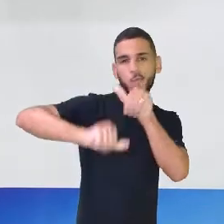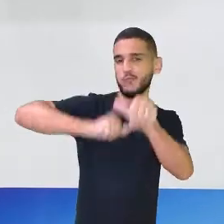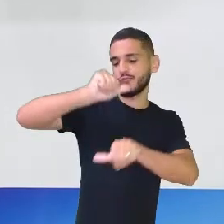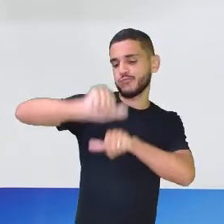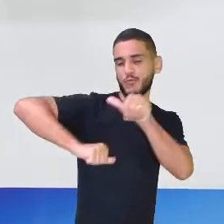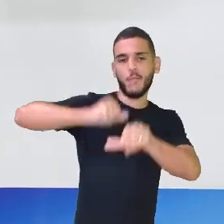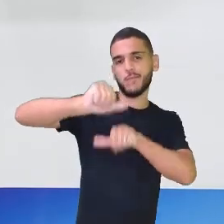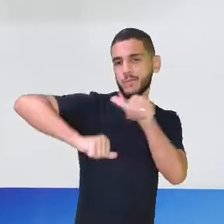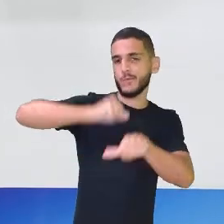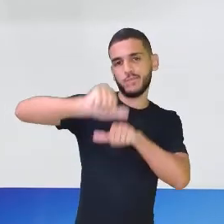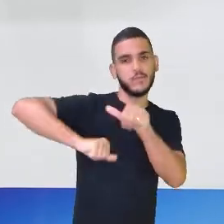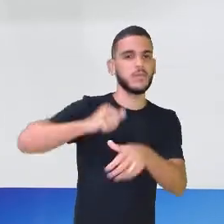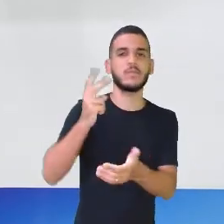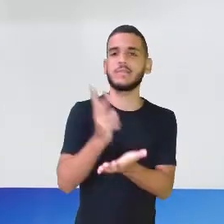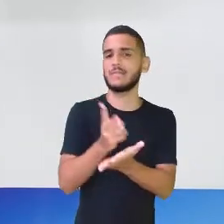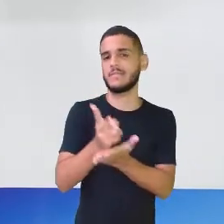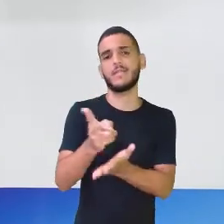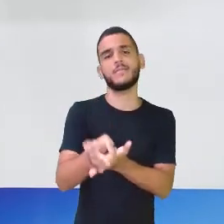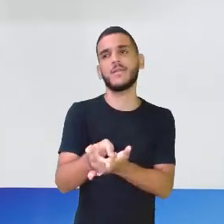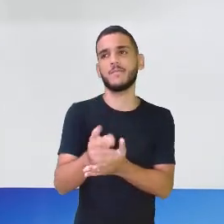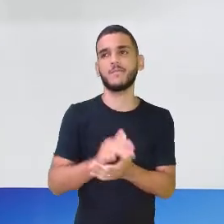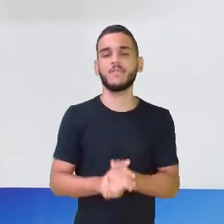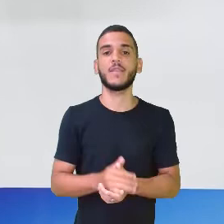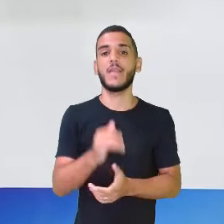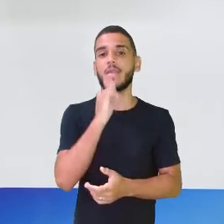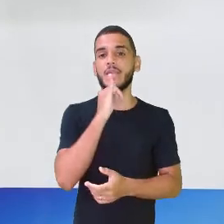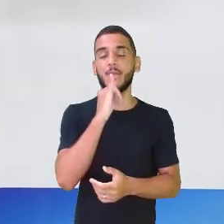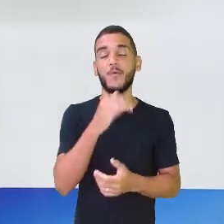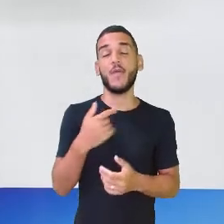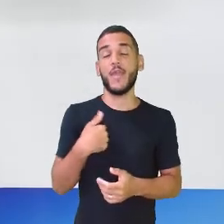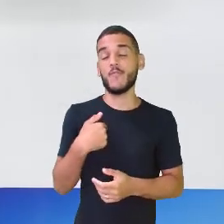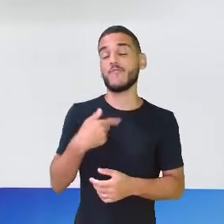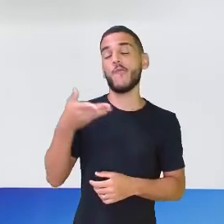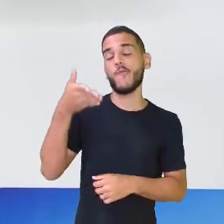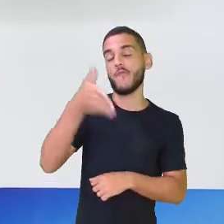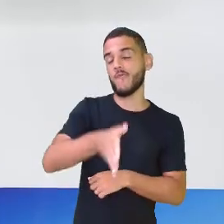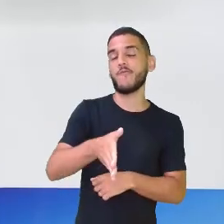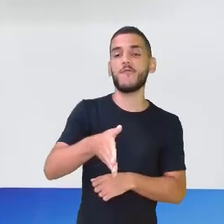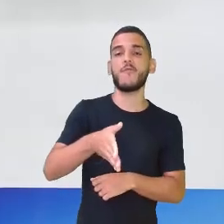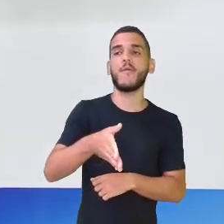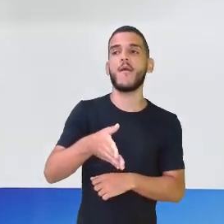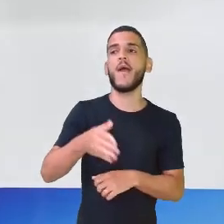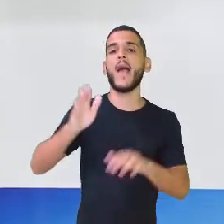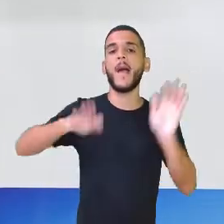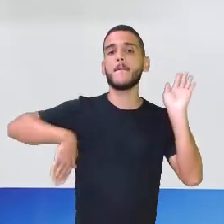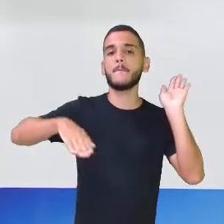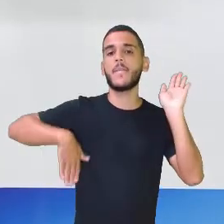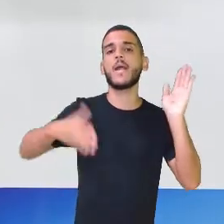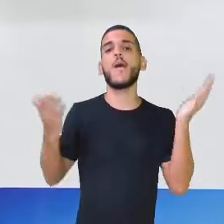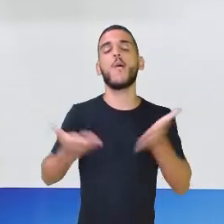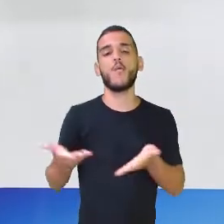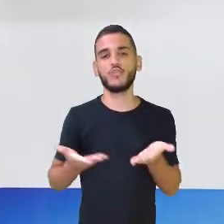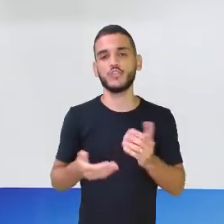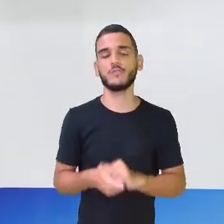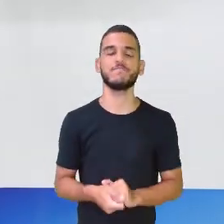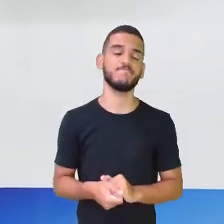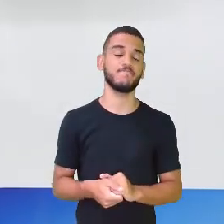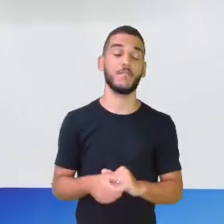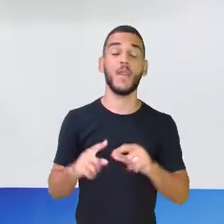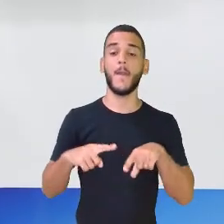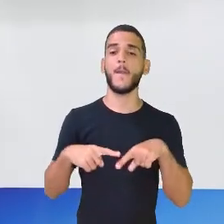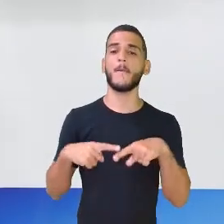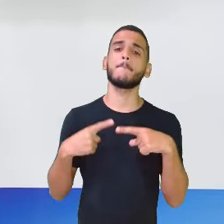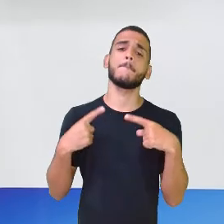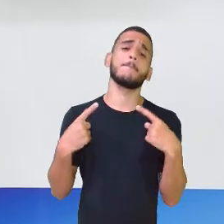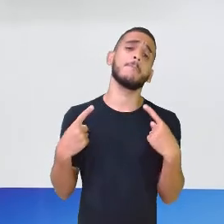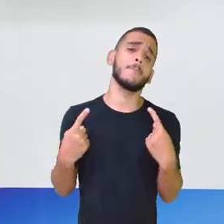praia hoje, mas se eu for nessa mesma praia daqui a uns 2 anos, pode ser que um banco de areia tenha